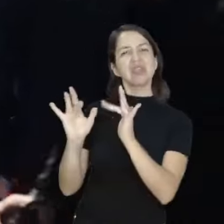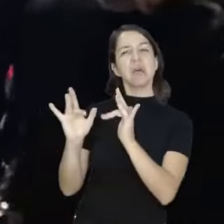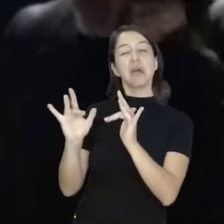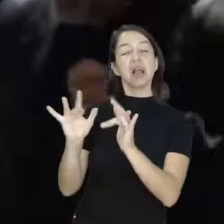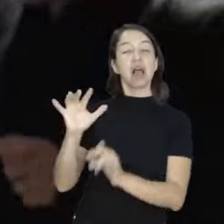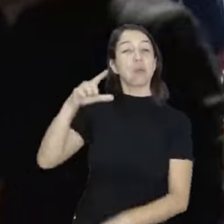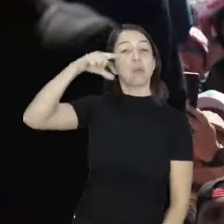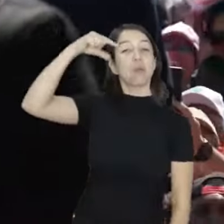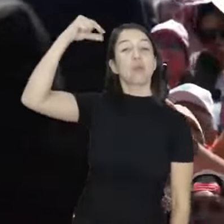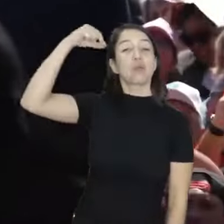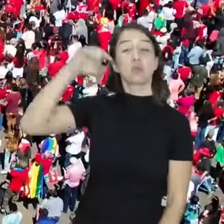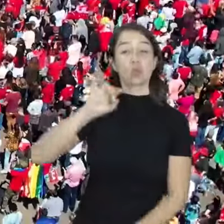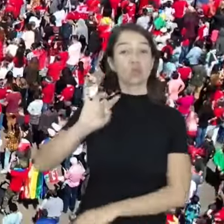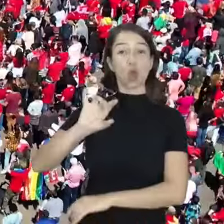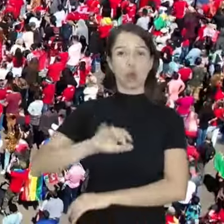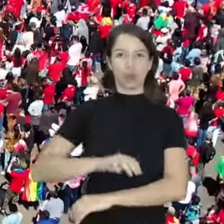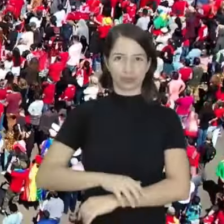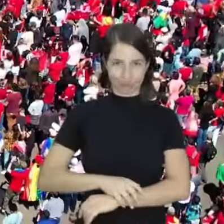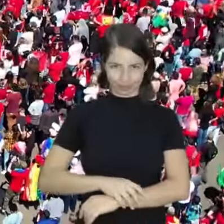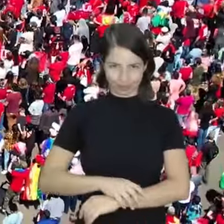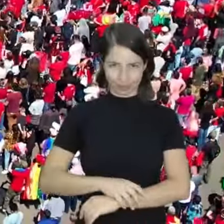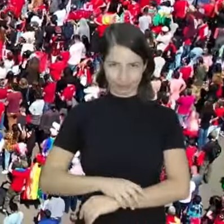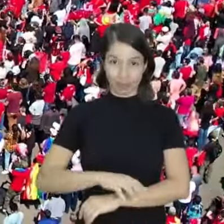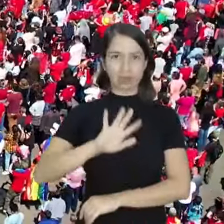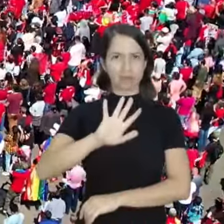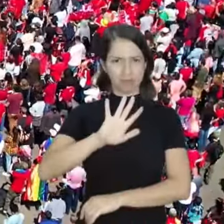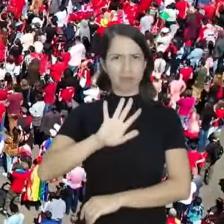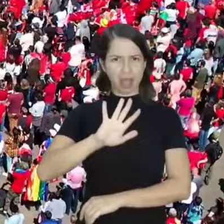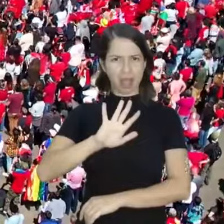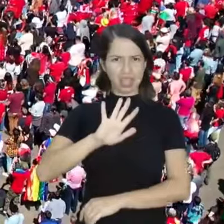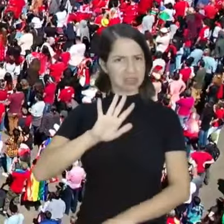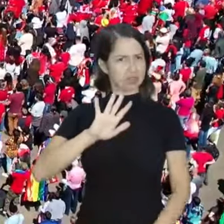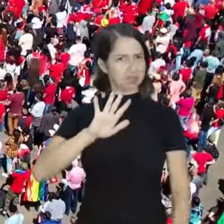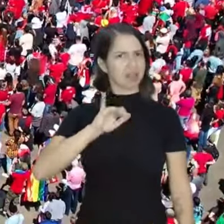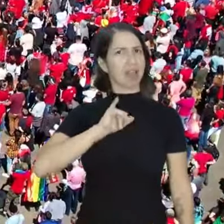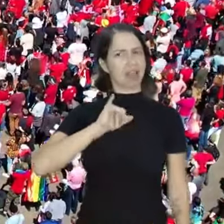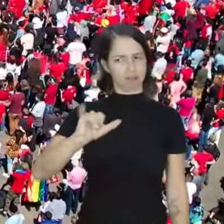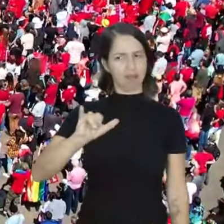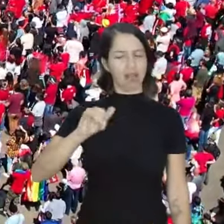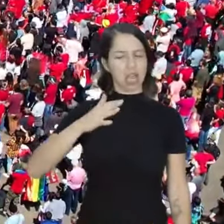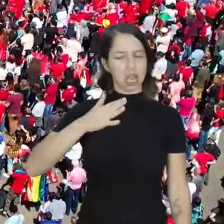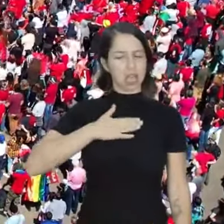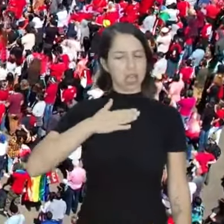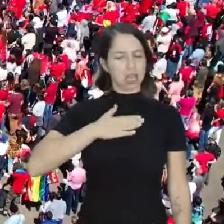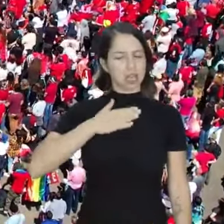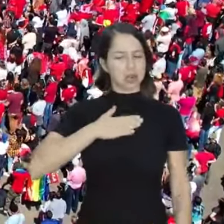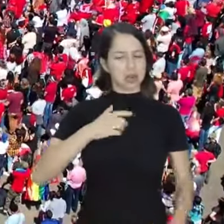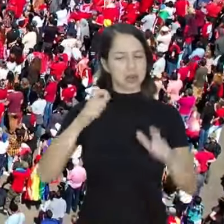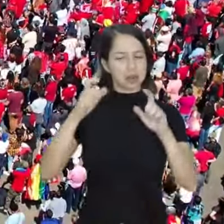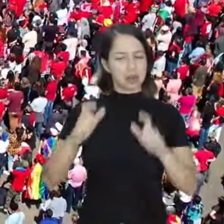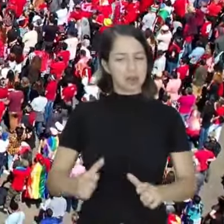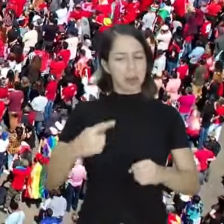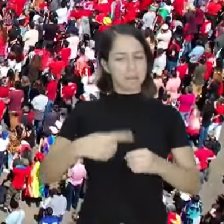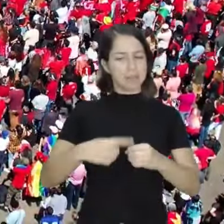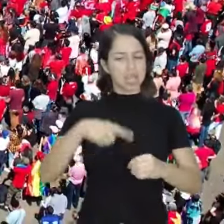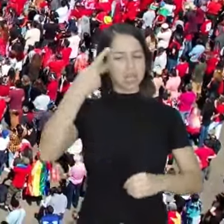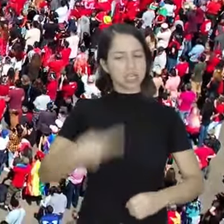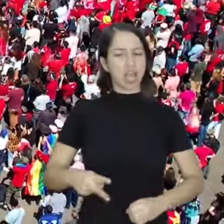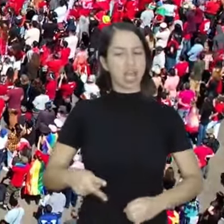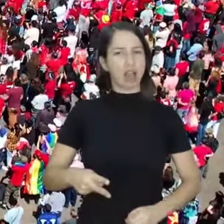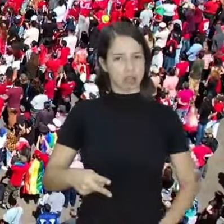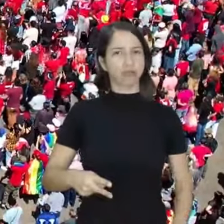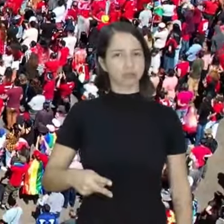Agora, eu falei na minha terra, quando Dona Lindu me pôs no mundo, ela falou, filho da Dona Lindu,